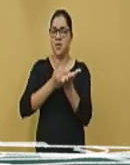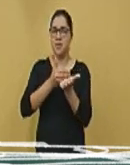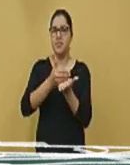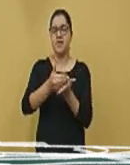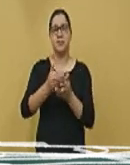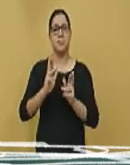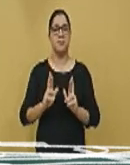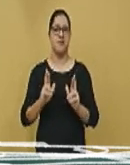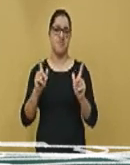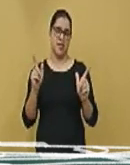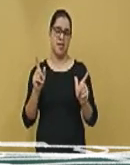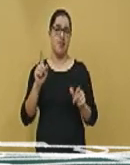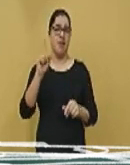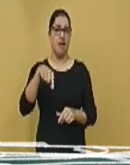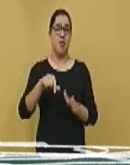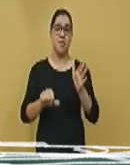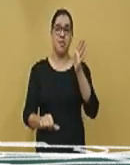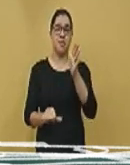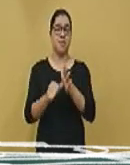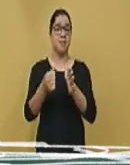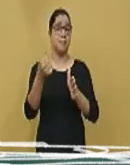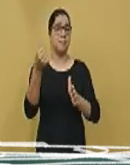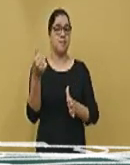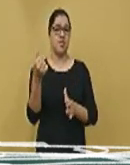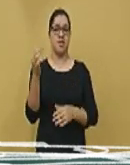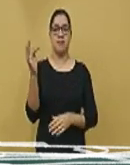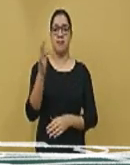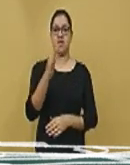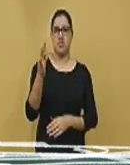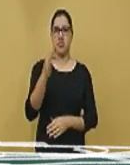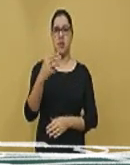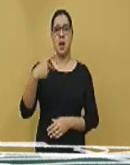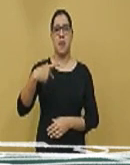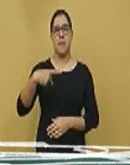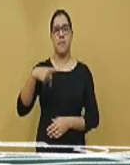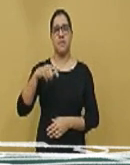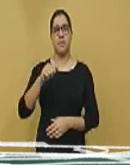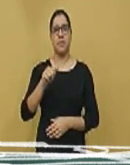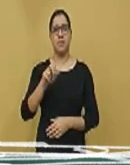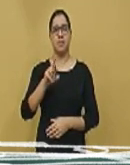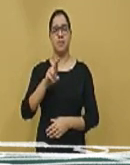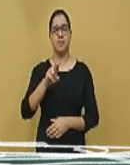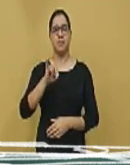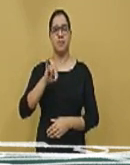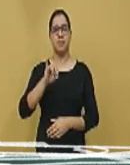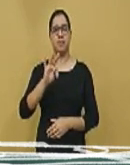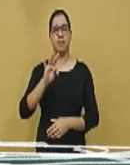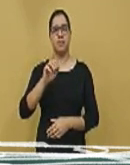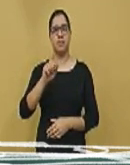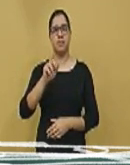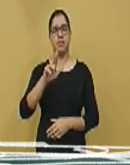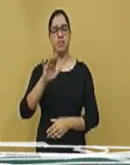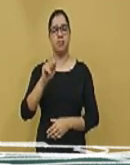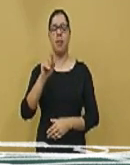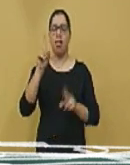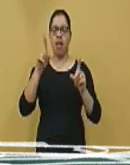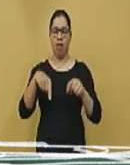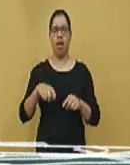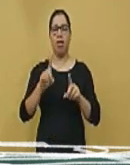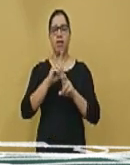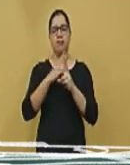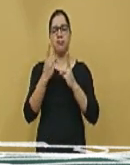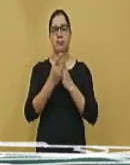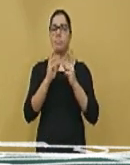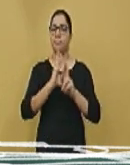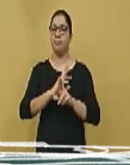A primeira universidade, né, que nasce paritária. Então, a UFGD é diferente. E a gente tem que